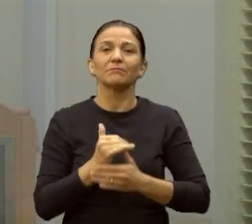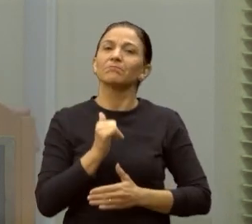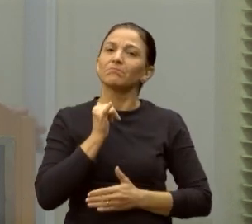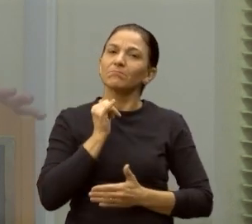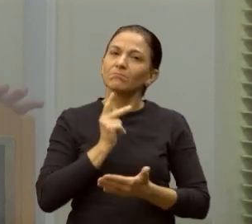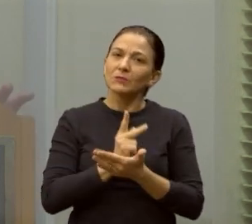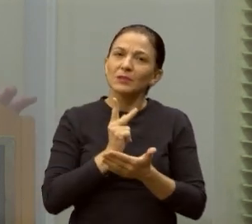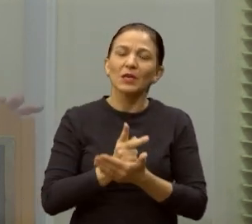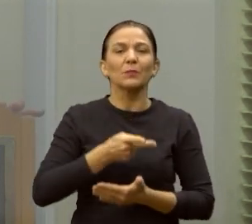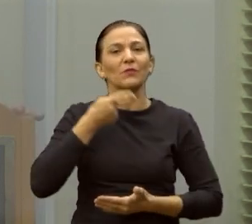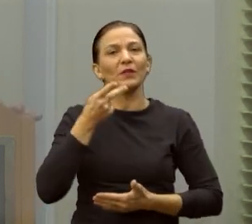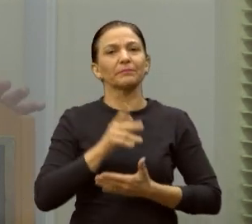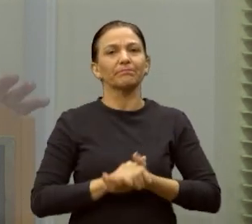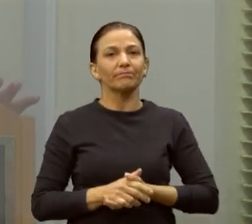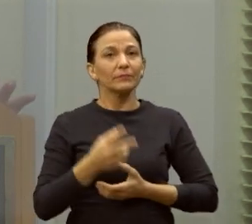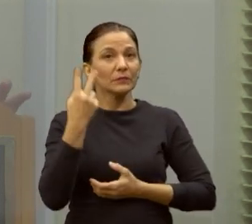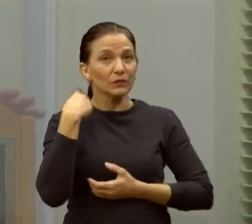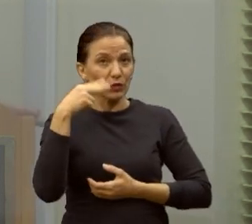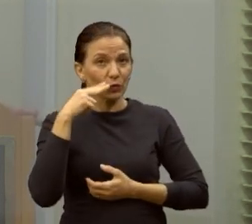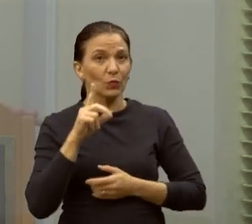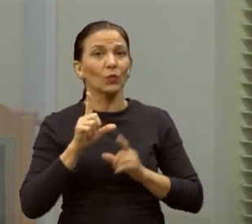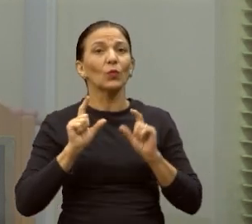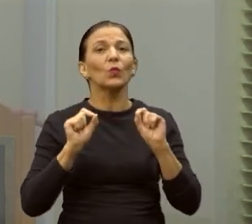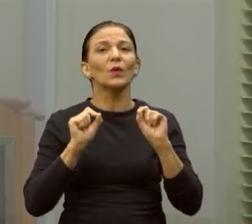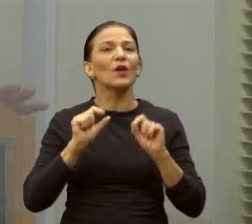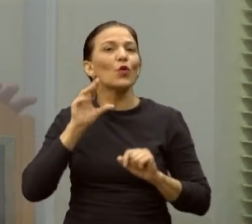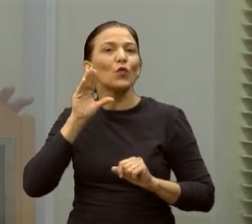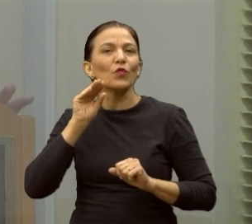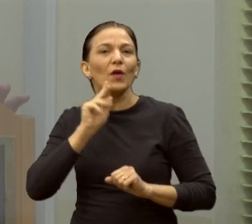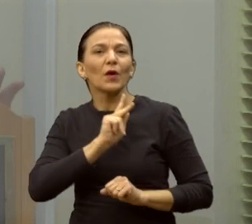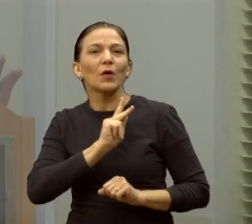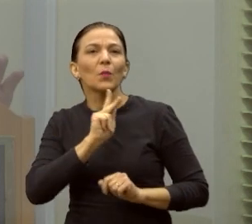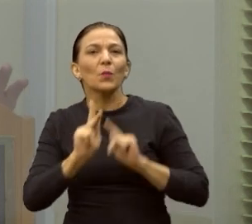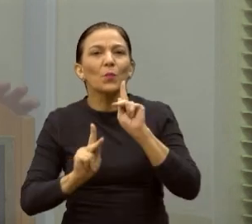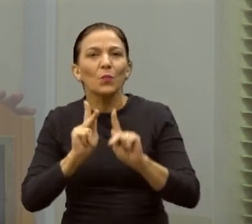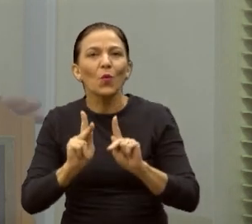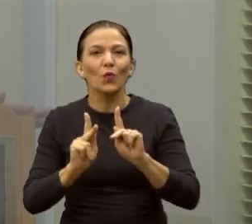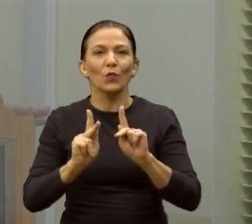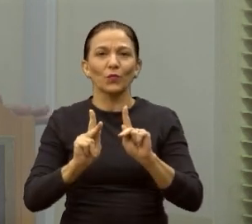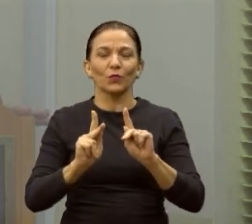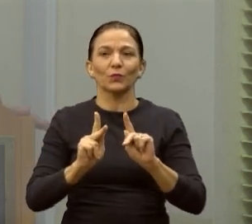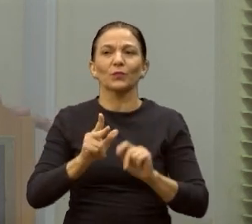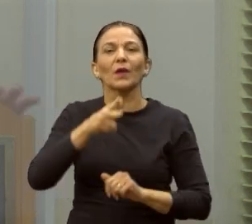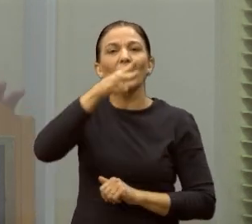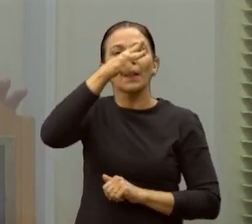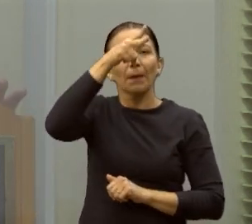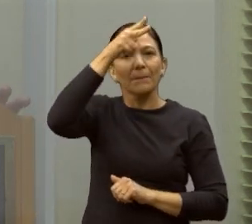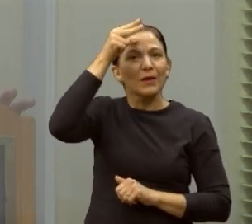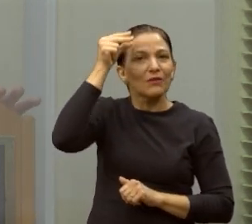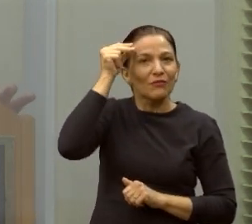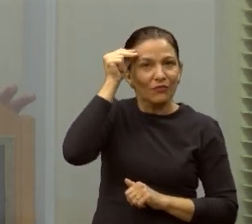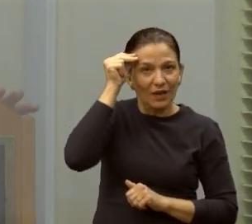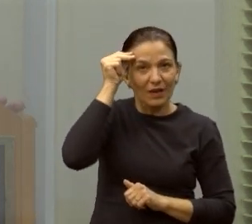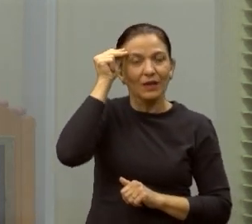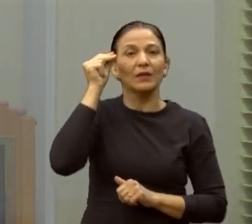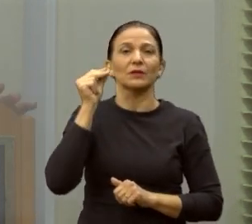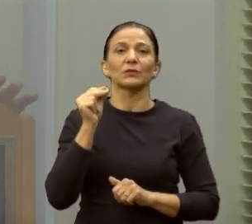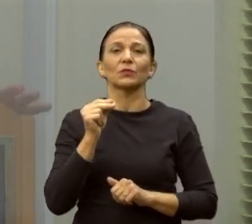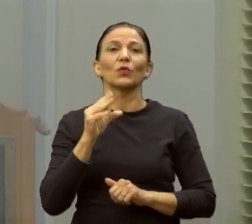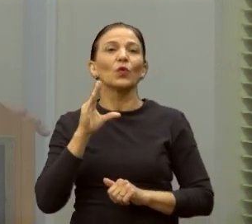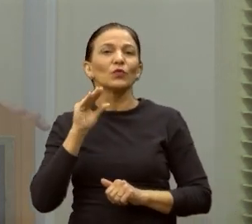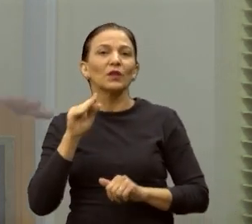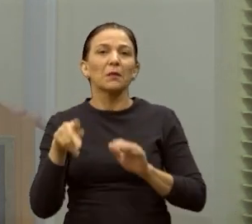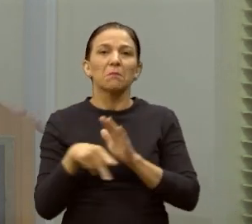aqui Vereador é funcionário do povo e Prefeito é funcionário do Povo cidade não é de